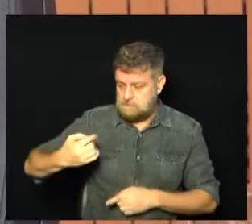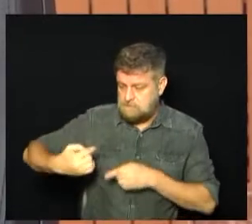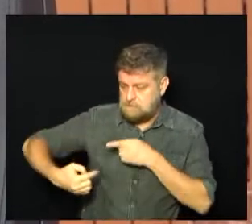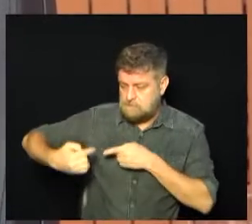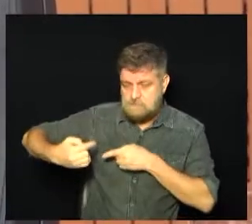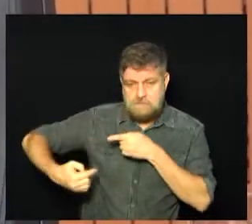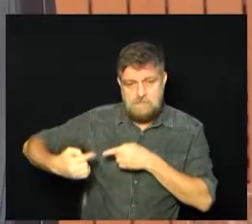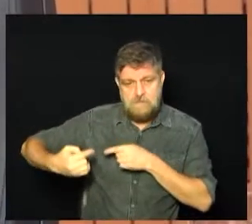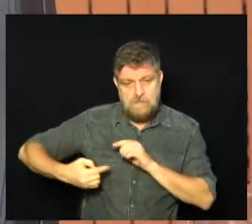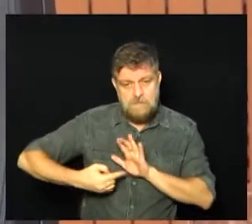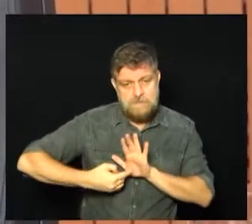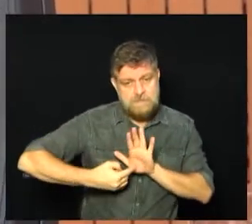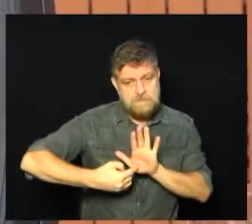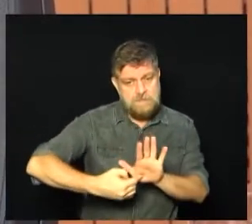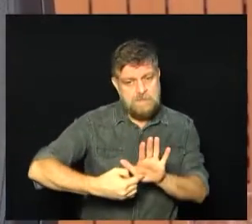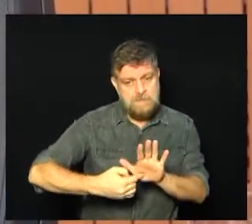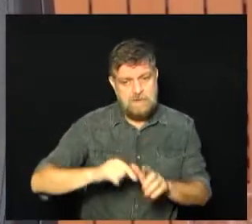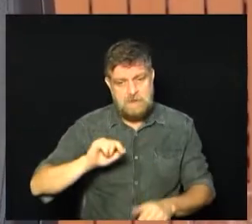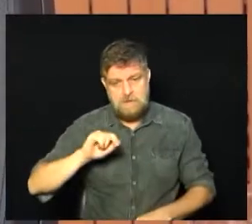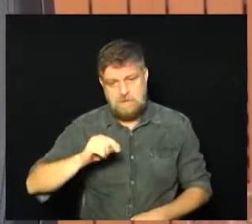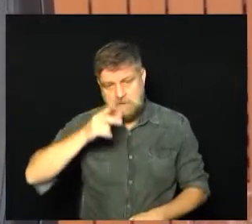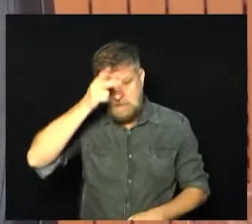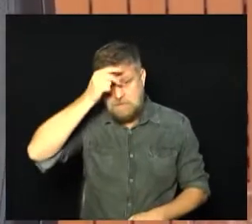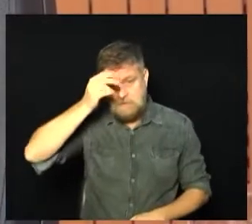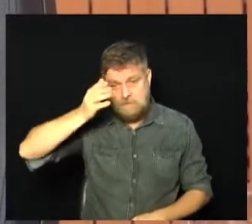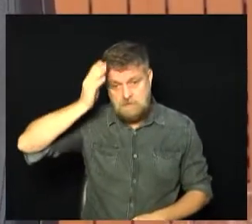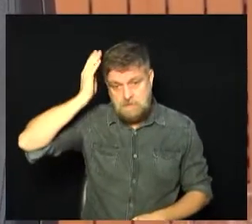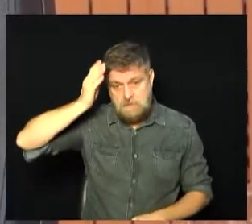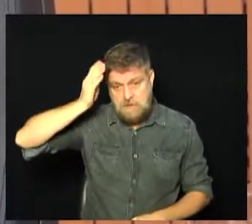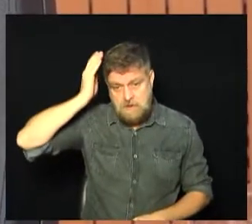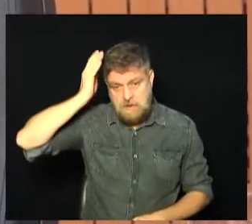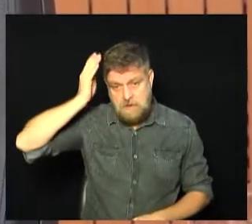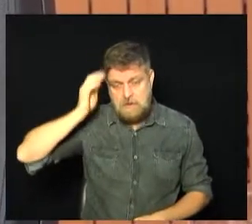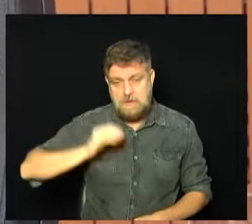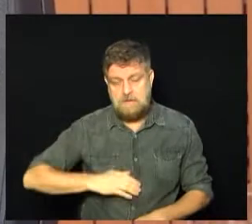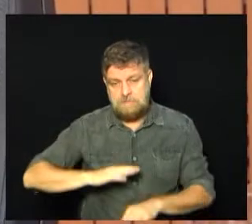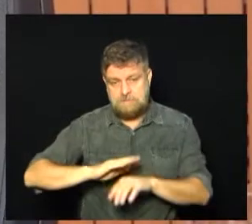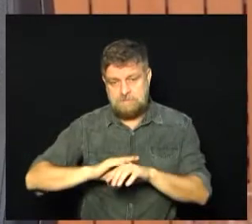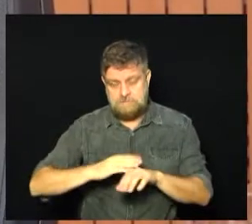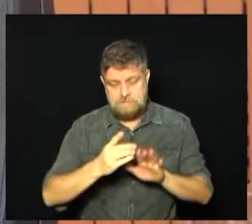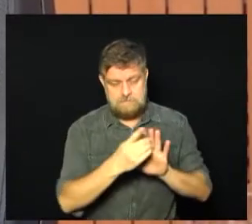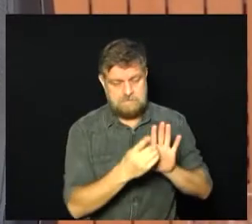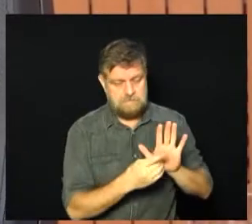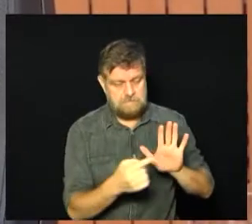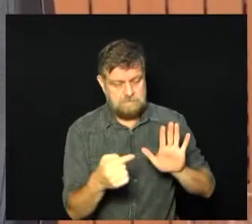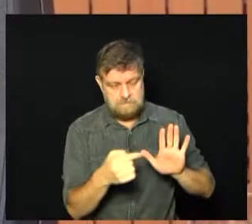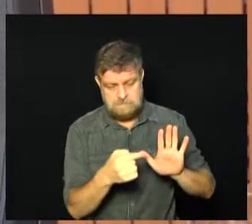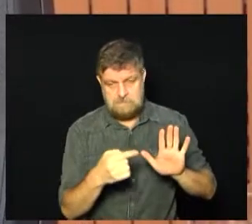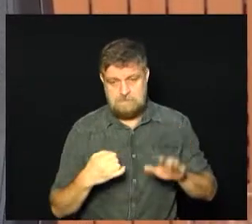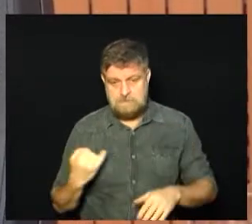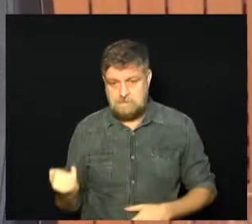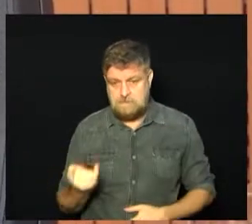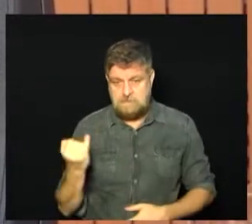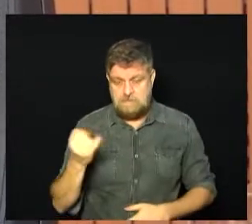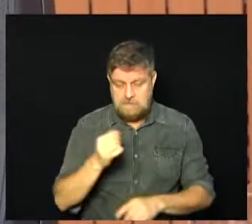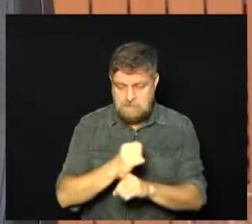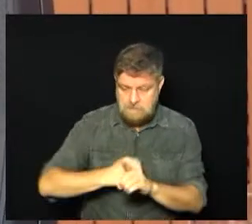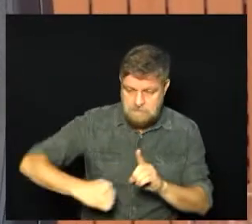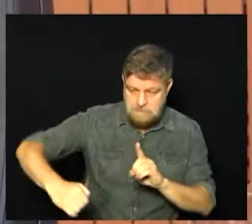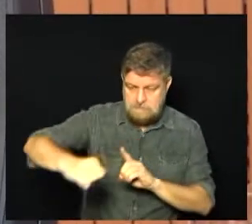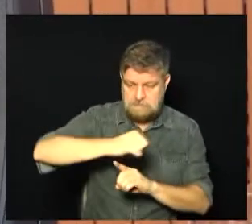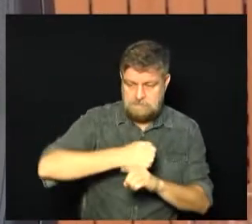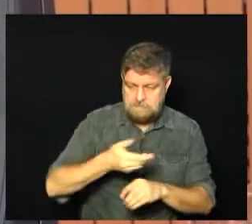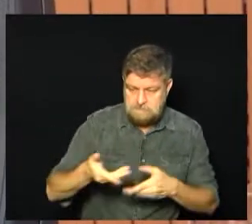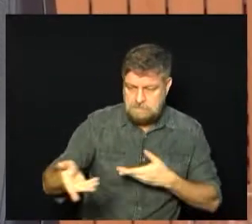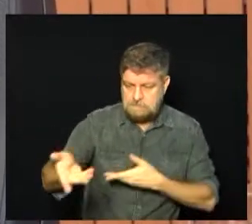isso mostra um pouquinho o que o governo Dário está trazendo, né? É um decreto, mas a importância de a gente discutir junto com a sociedade, discutir junto com